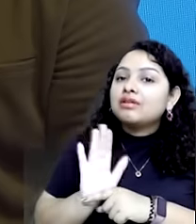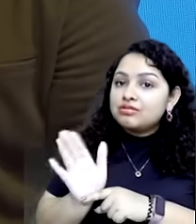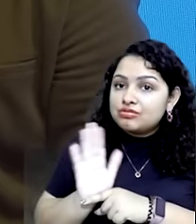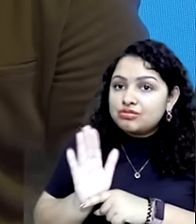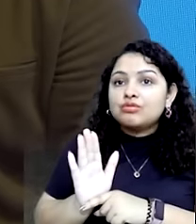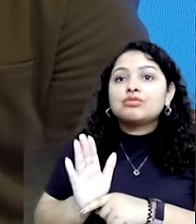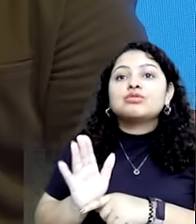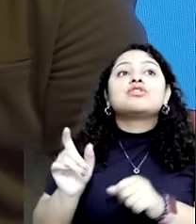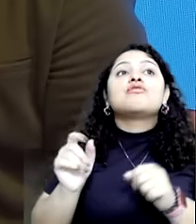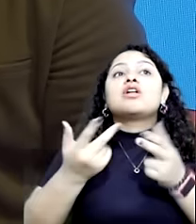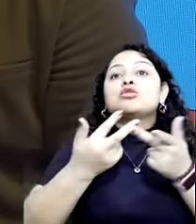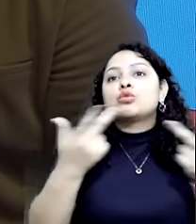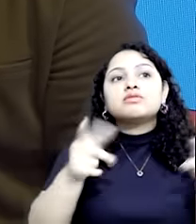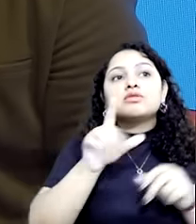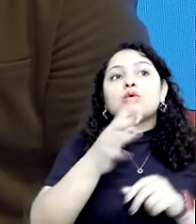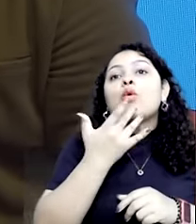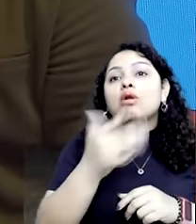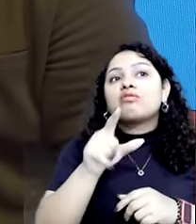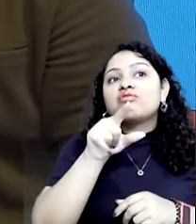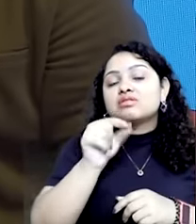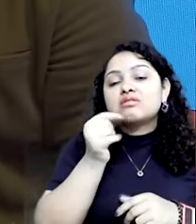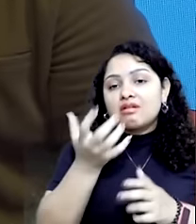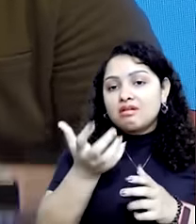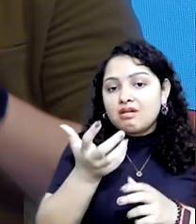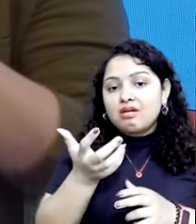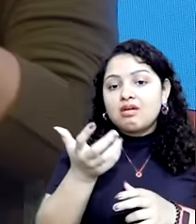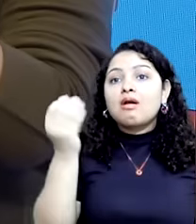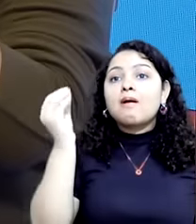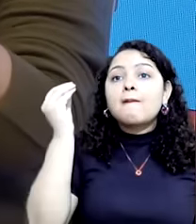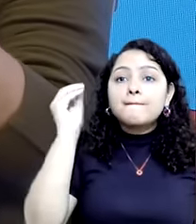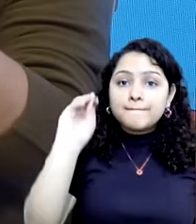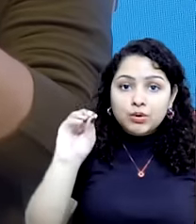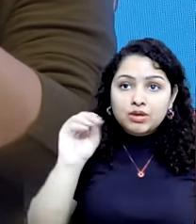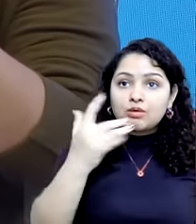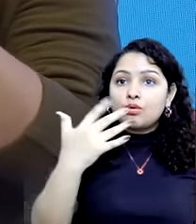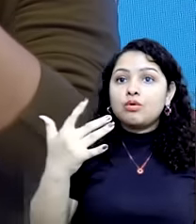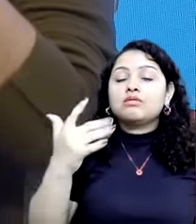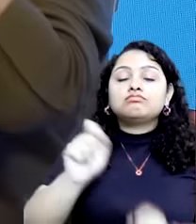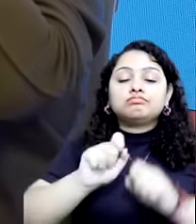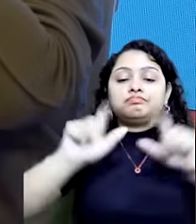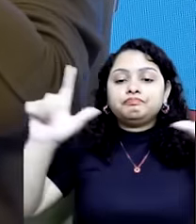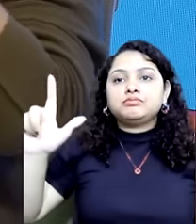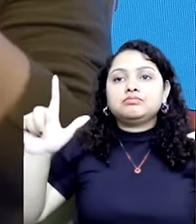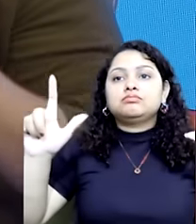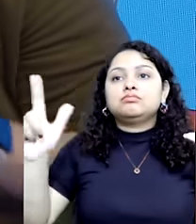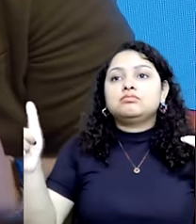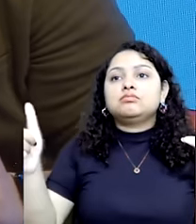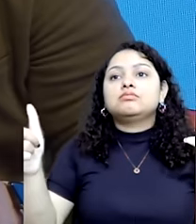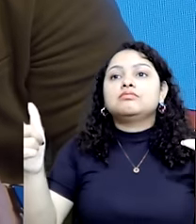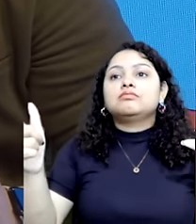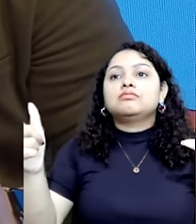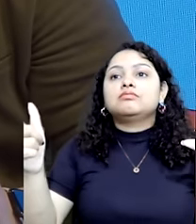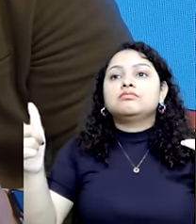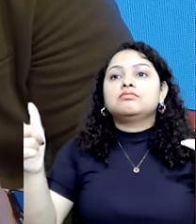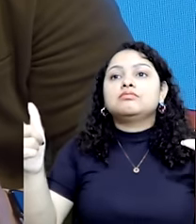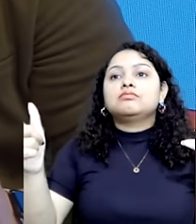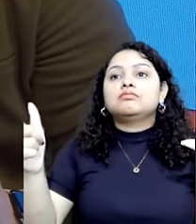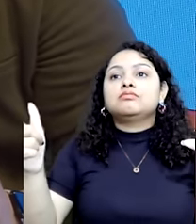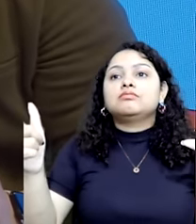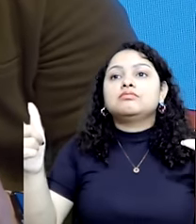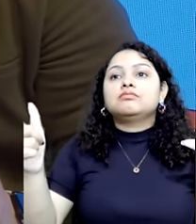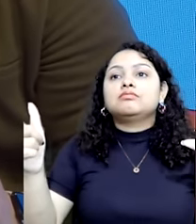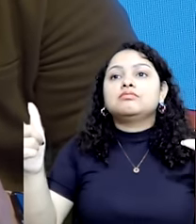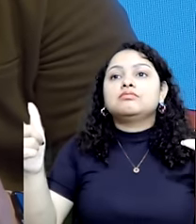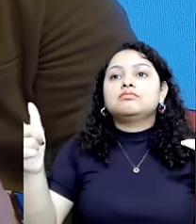Light de várias cores você escolhe a cor que você quer coloca ele deixa em tela cheia e chega pertinho coloca seu celular no meio